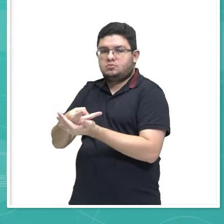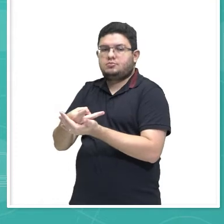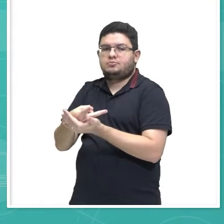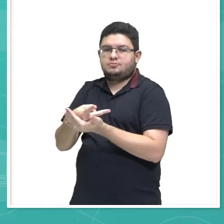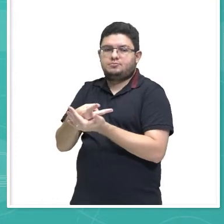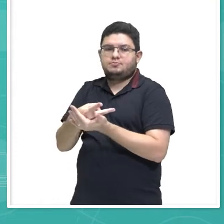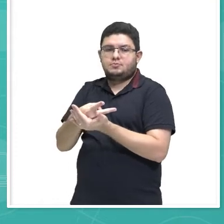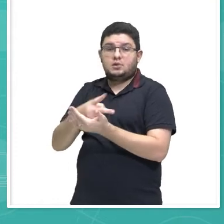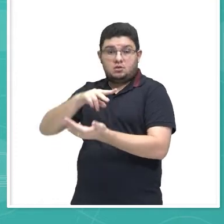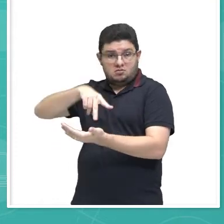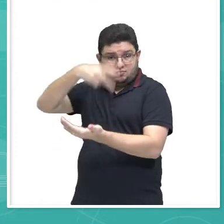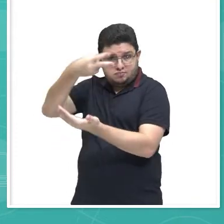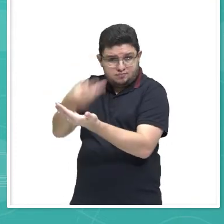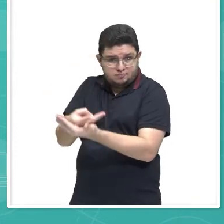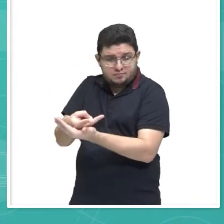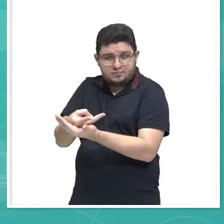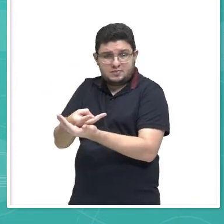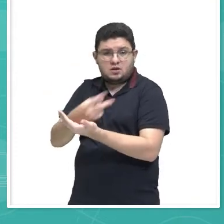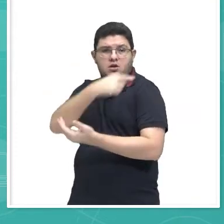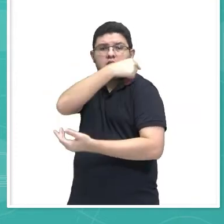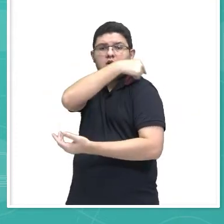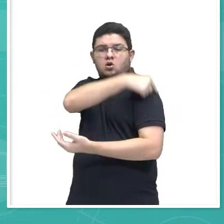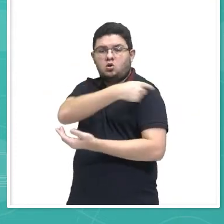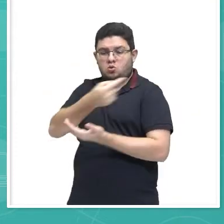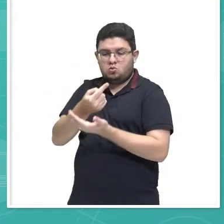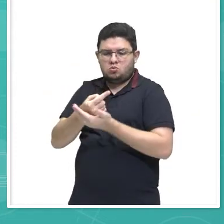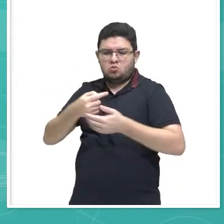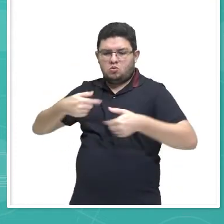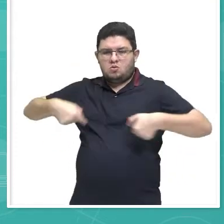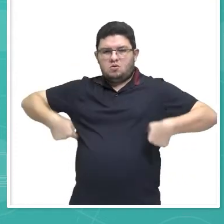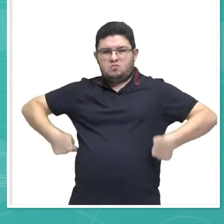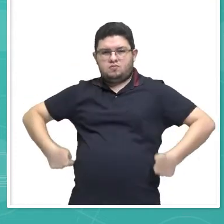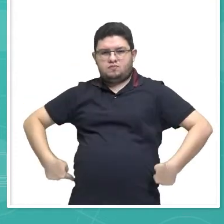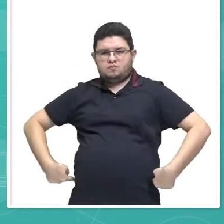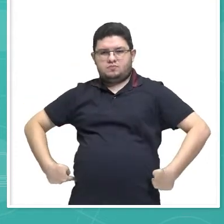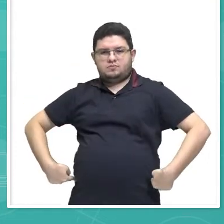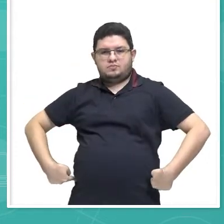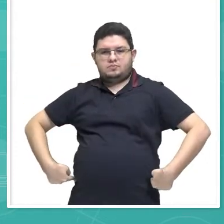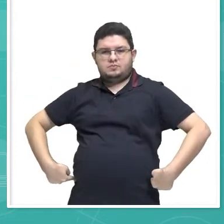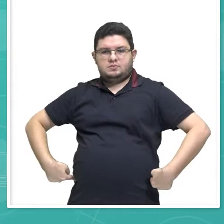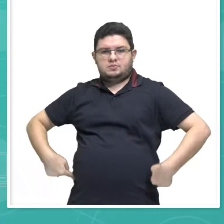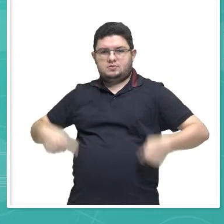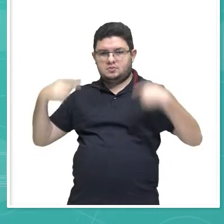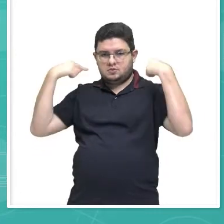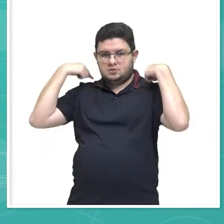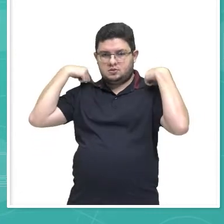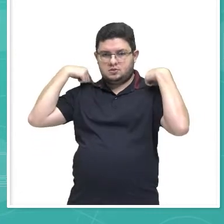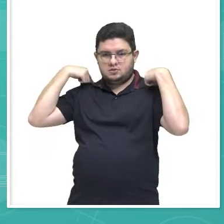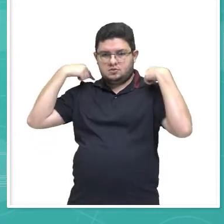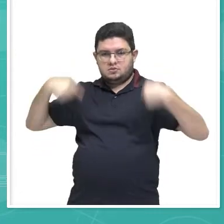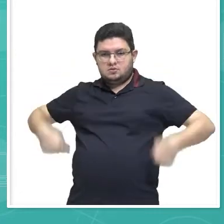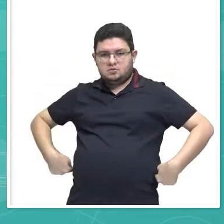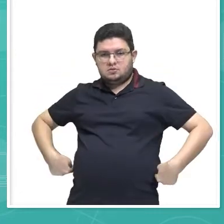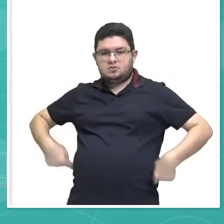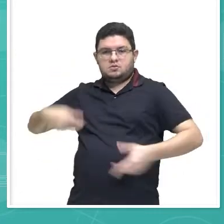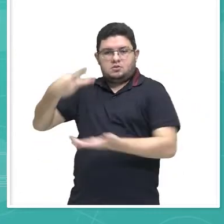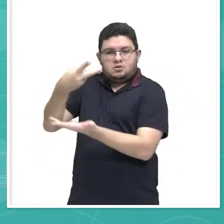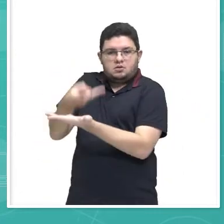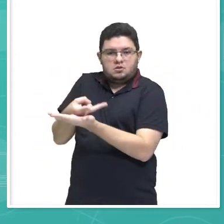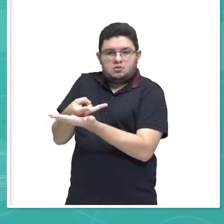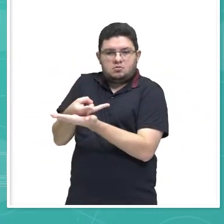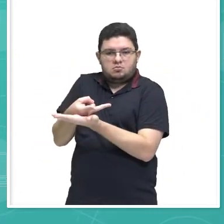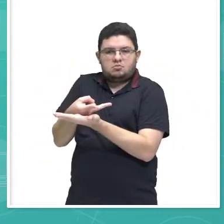em cheio, com as costas completas no chão. Pode acontecer também de outra forma, esse ippon, quando